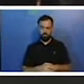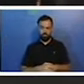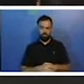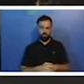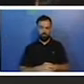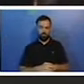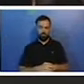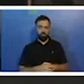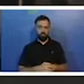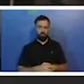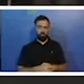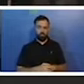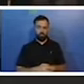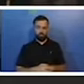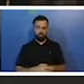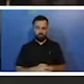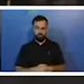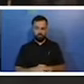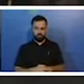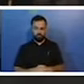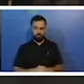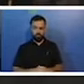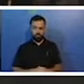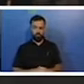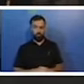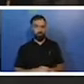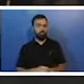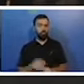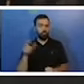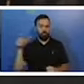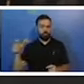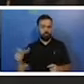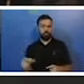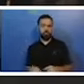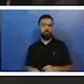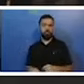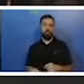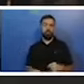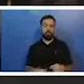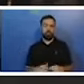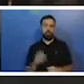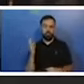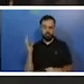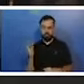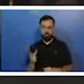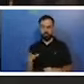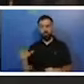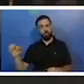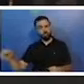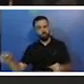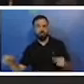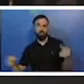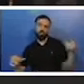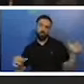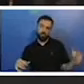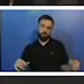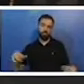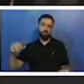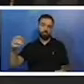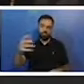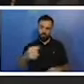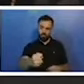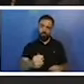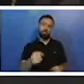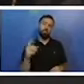tivesse aqui mais pessoas estarem uma pessoa que outra pessoa que aí eu ia aqui pegava da pessoa que tava aqui